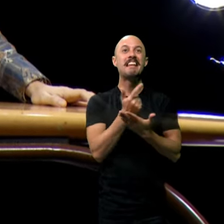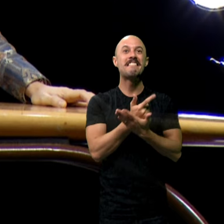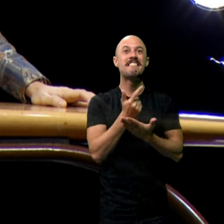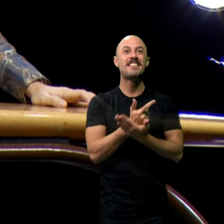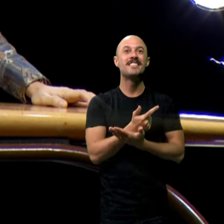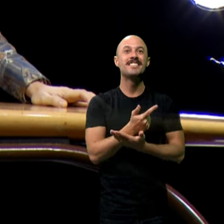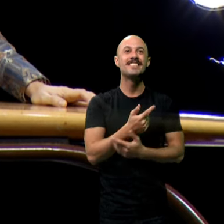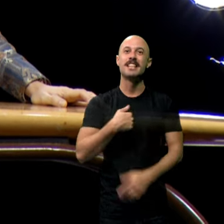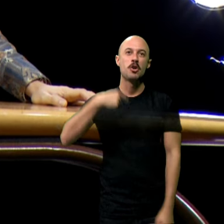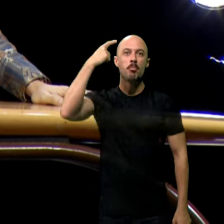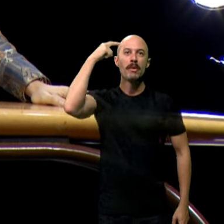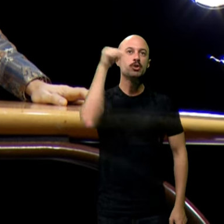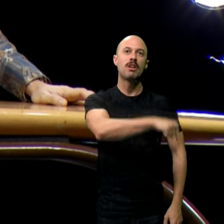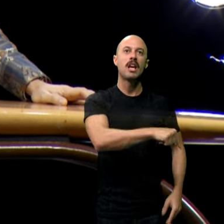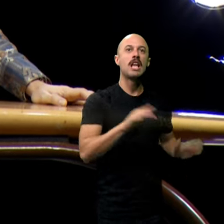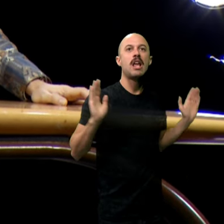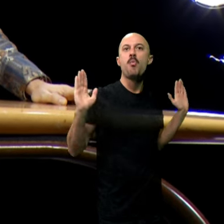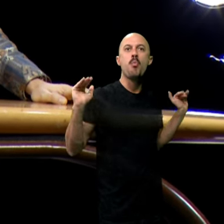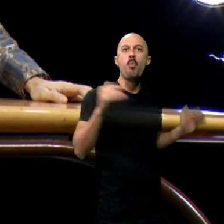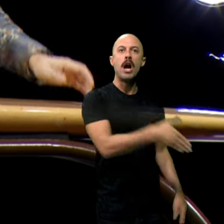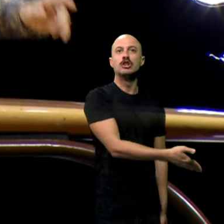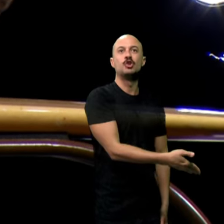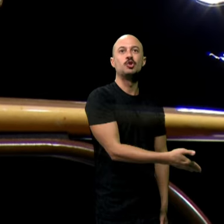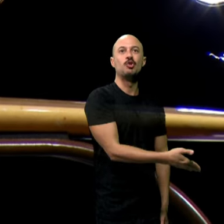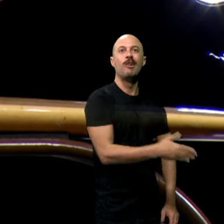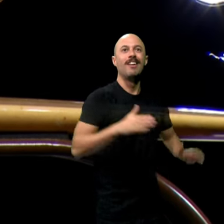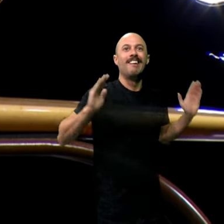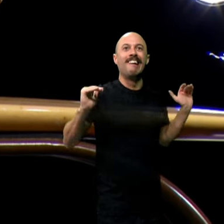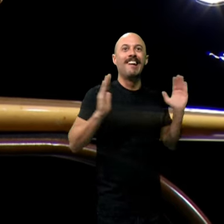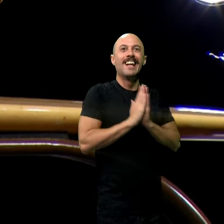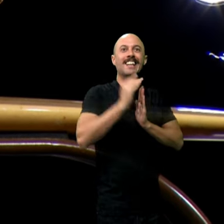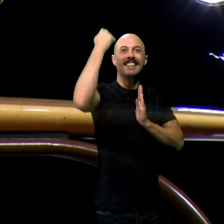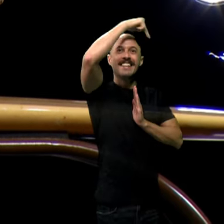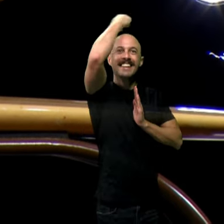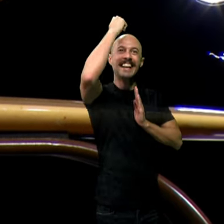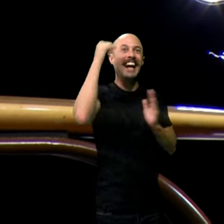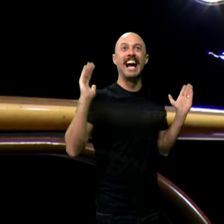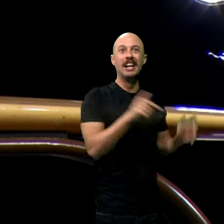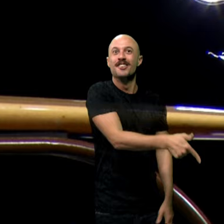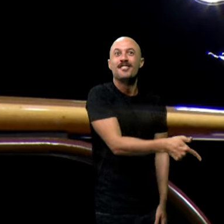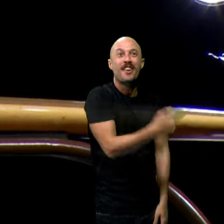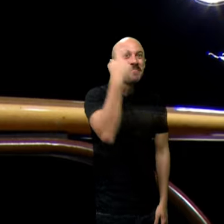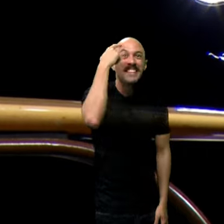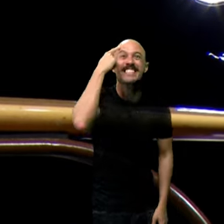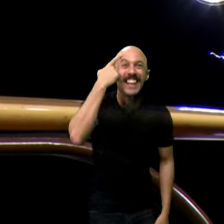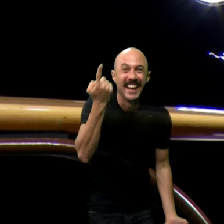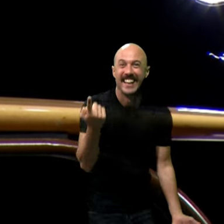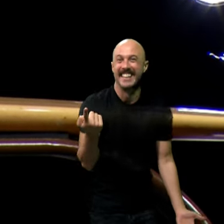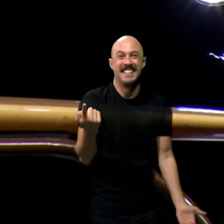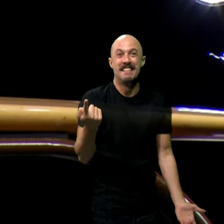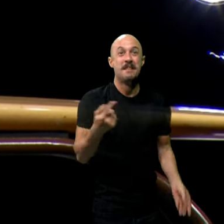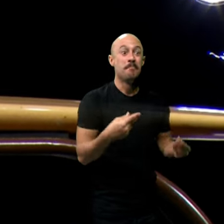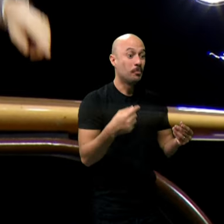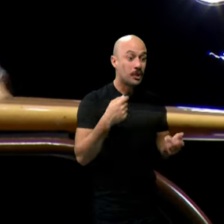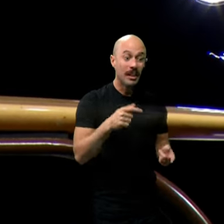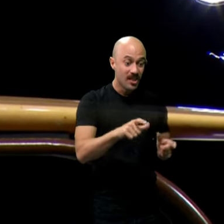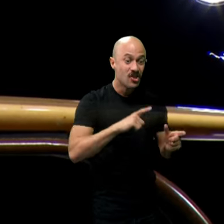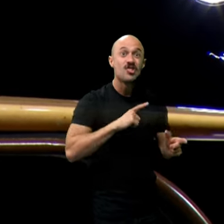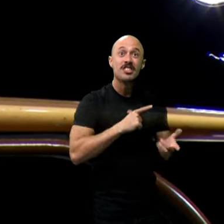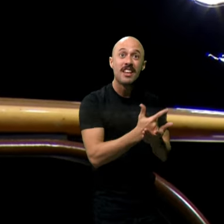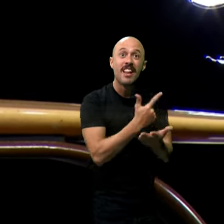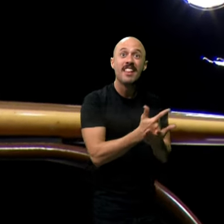sei. Tanto faz. Eu só sei que eu tinha ouvido. Te prosperarei na área informática.